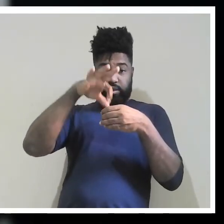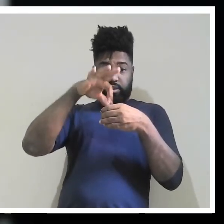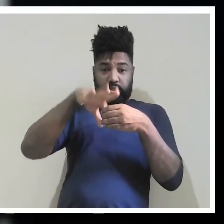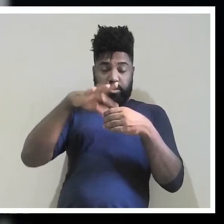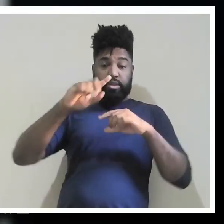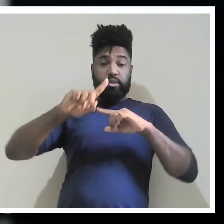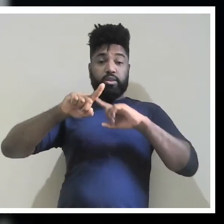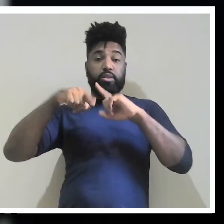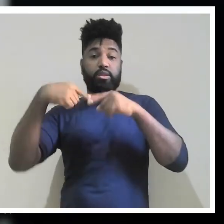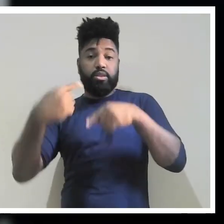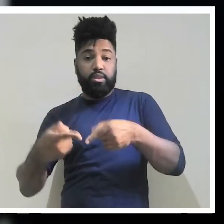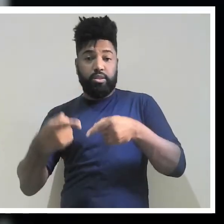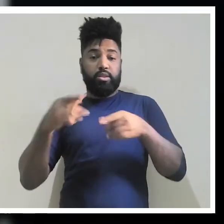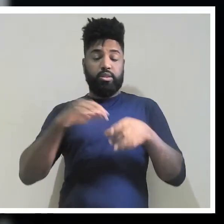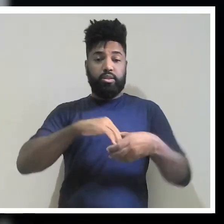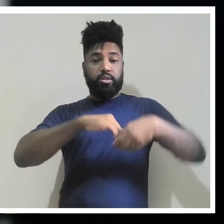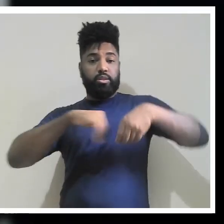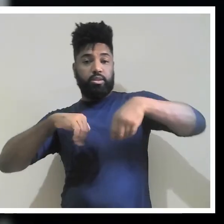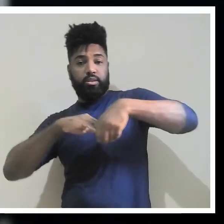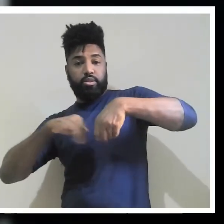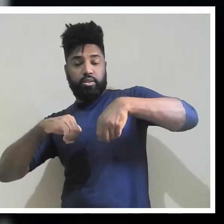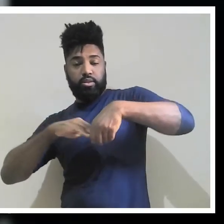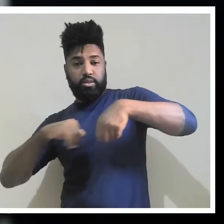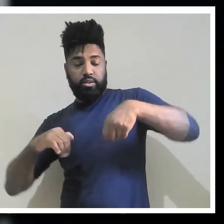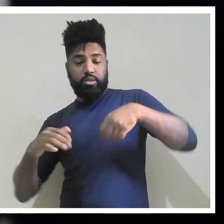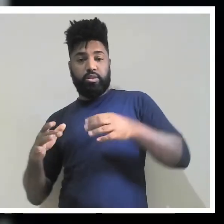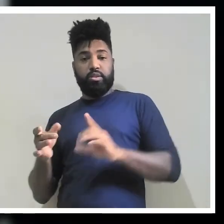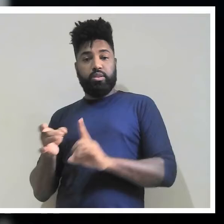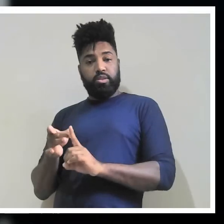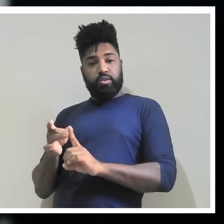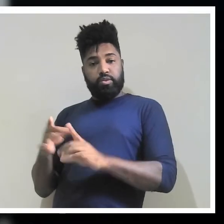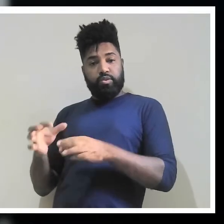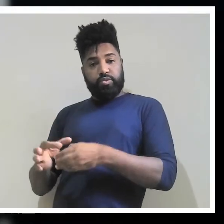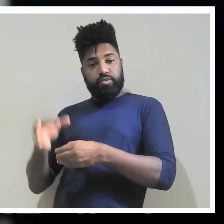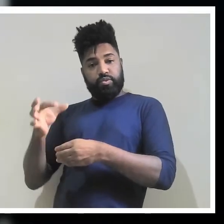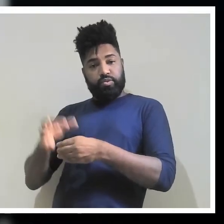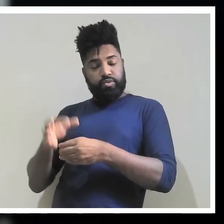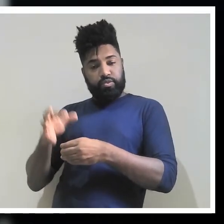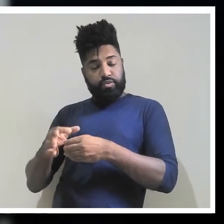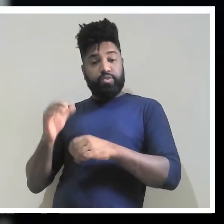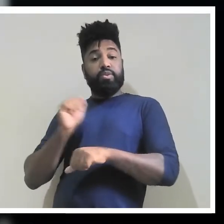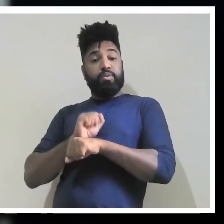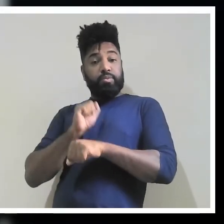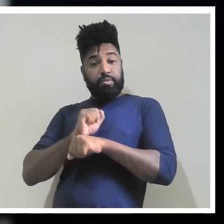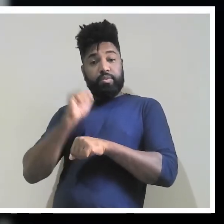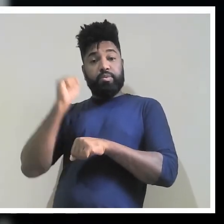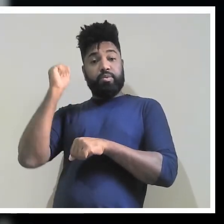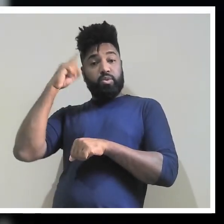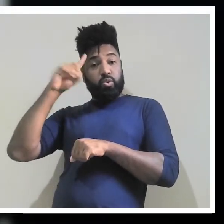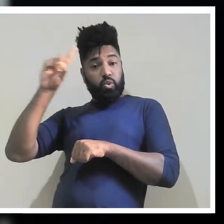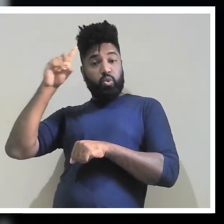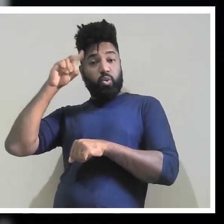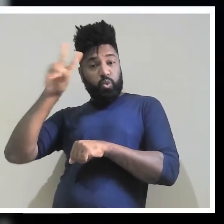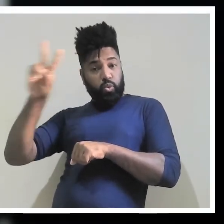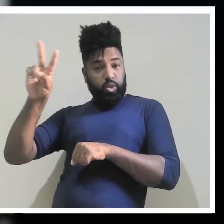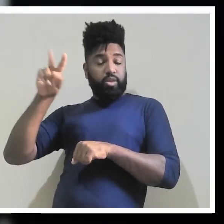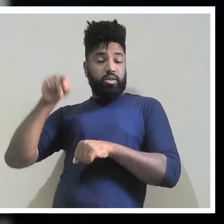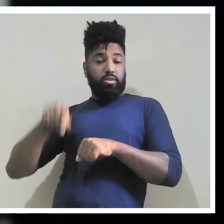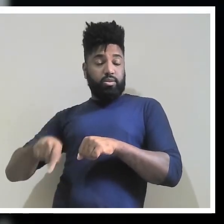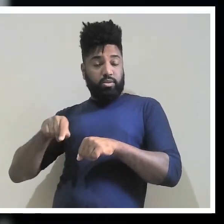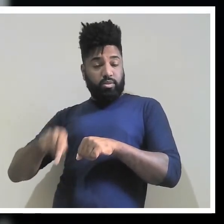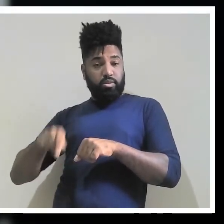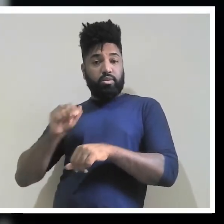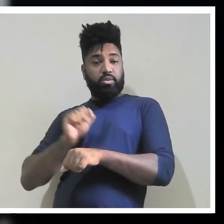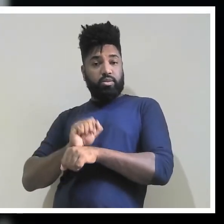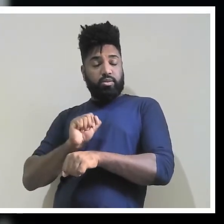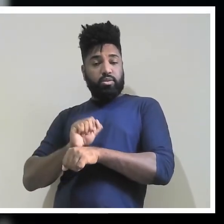em um vidro de relógio, sem contar que ele só deve secar bem depois de ficar mais ou menos umas 48 horas nesse mesmo vidro de relógio, se o processo